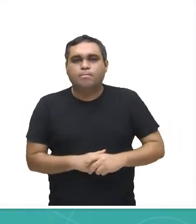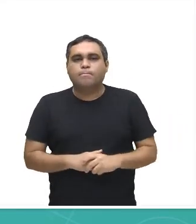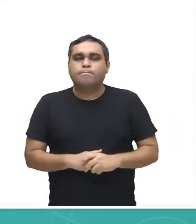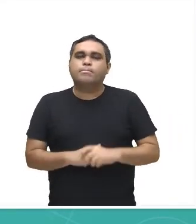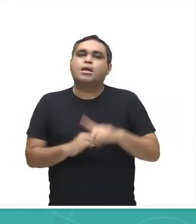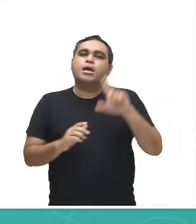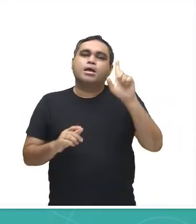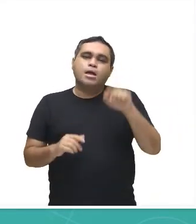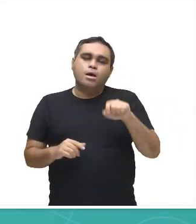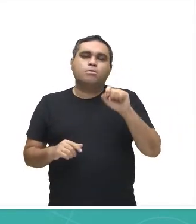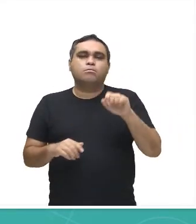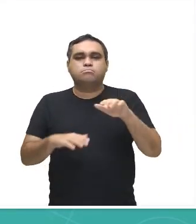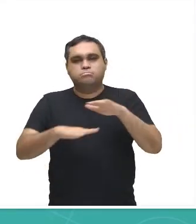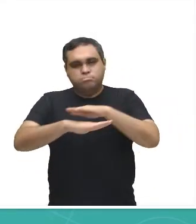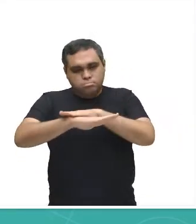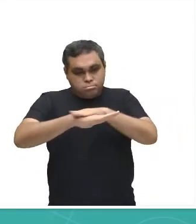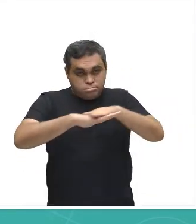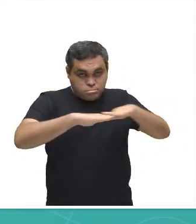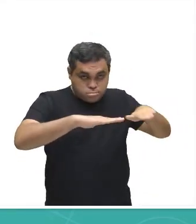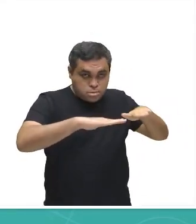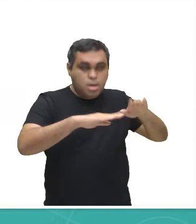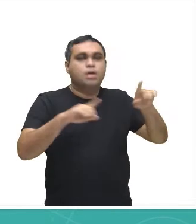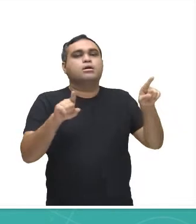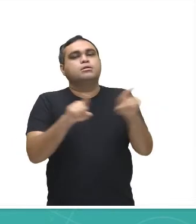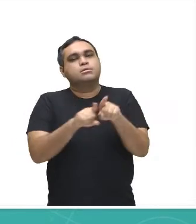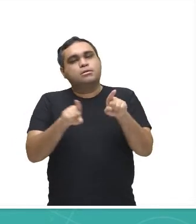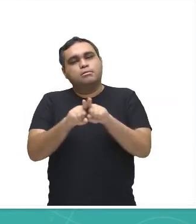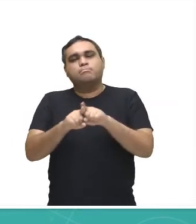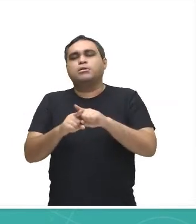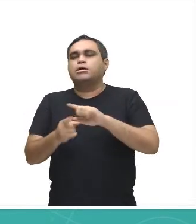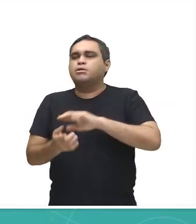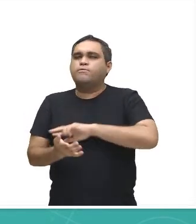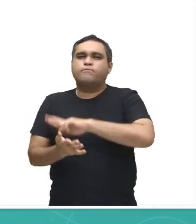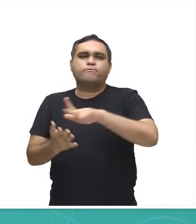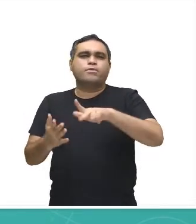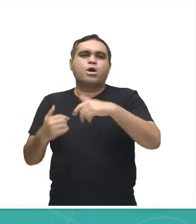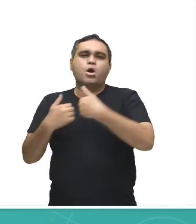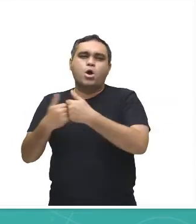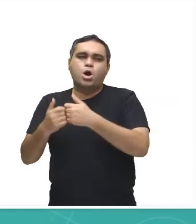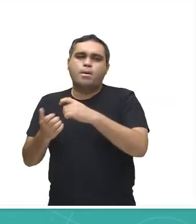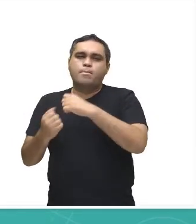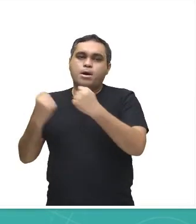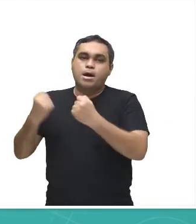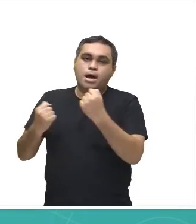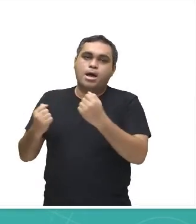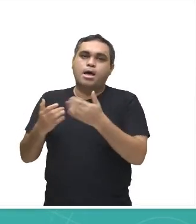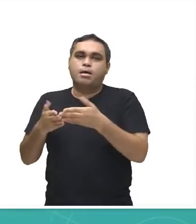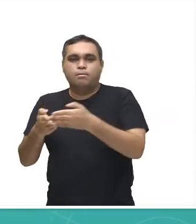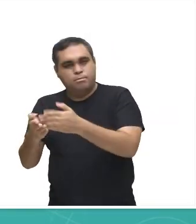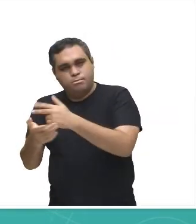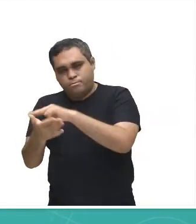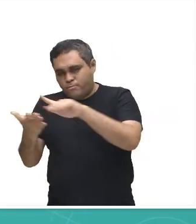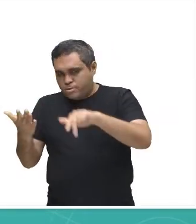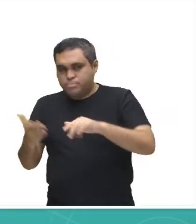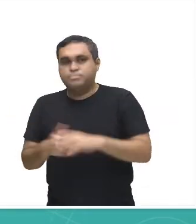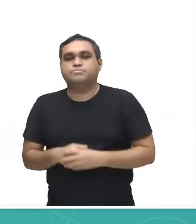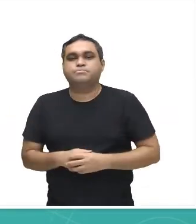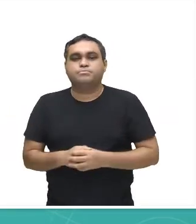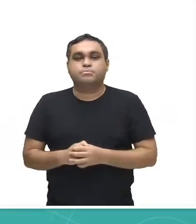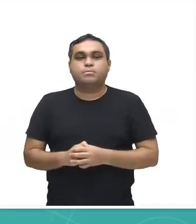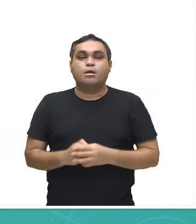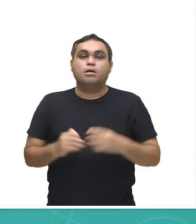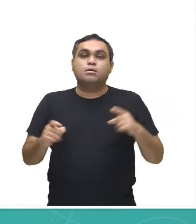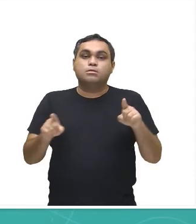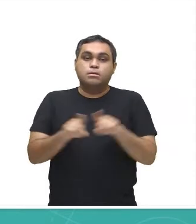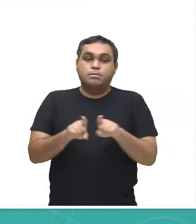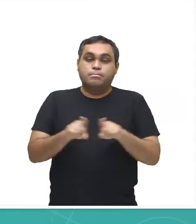superfícies planas, vou usar também para todos os meios de transportes existentes. Next. Eu utilizarei